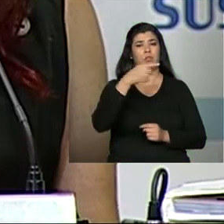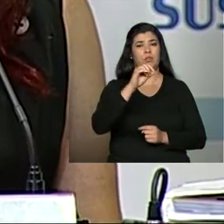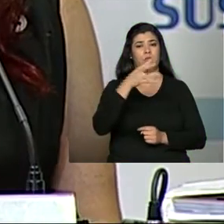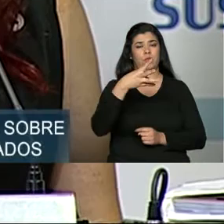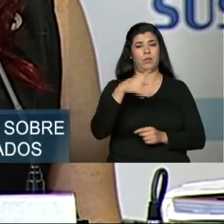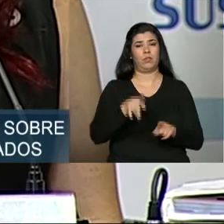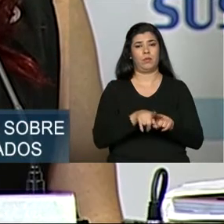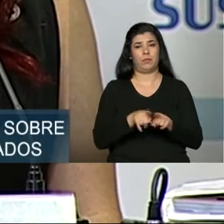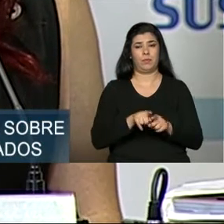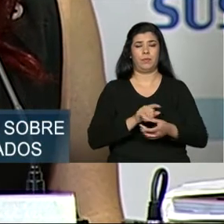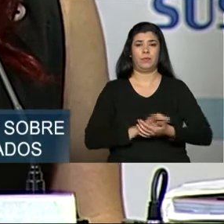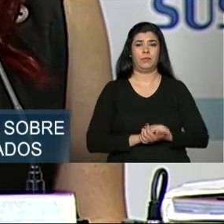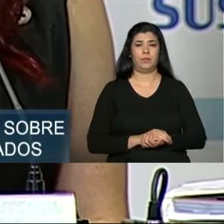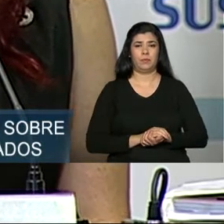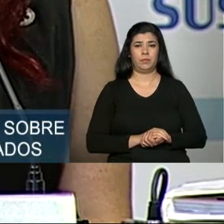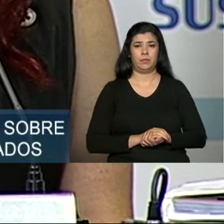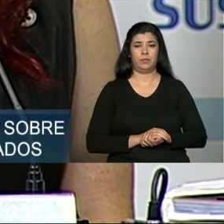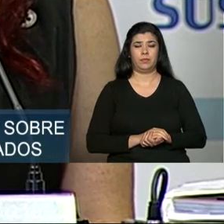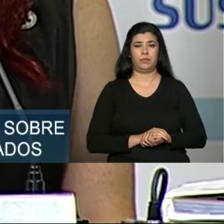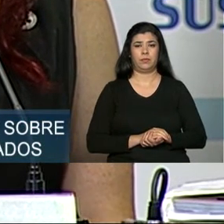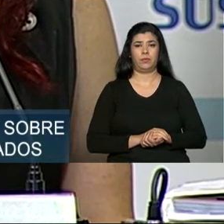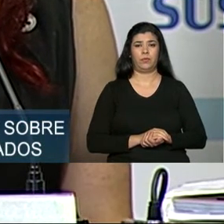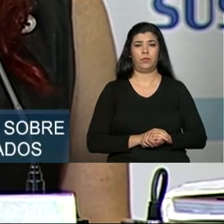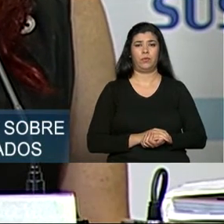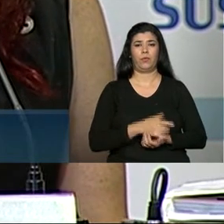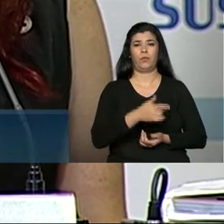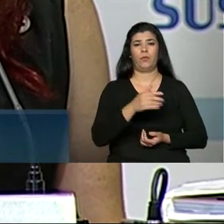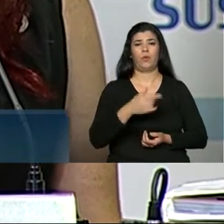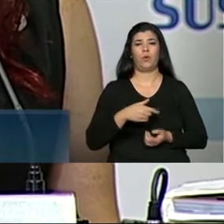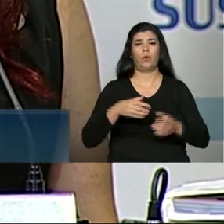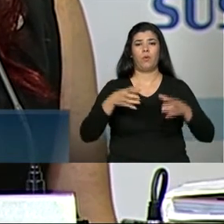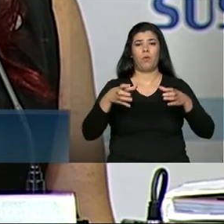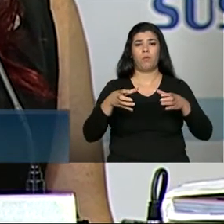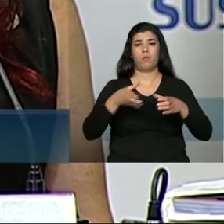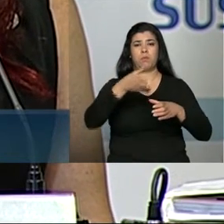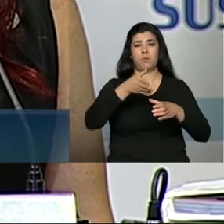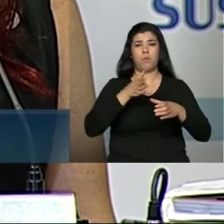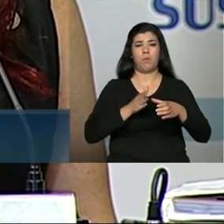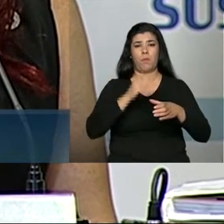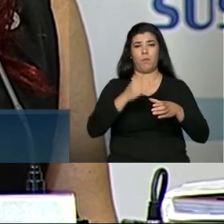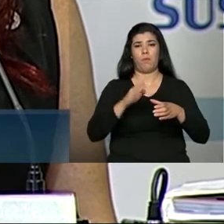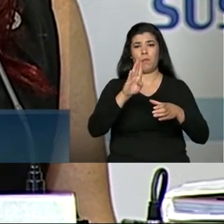Pode passar. Os bolos prontos sem recheio,